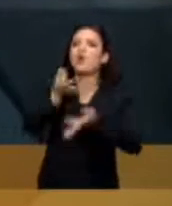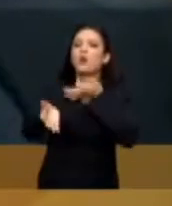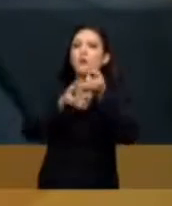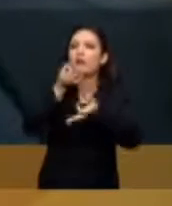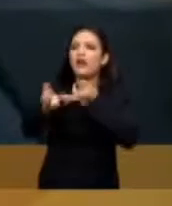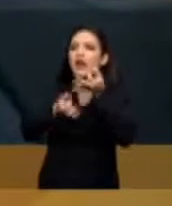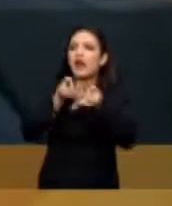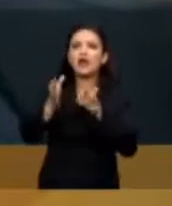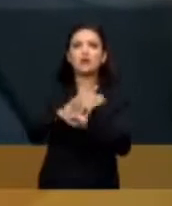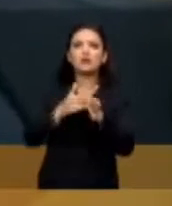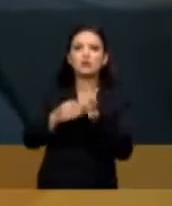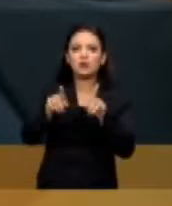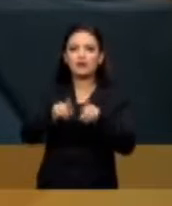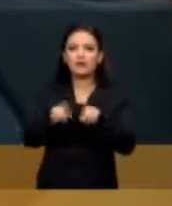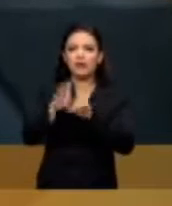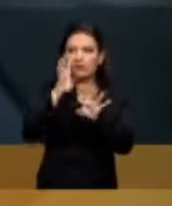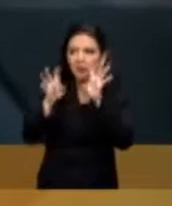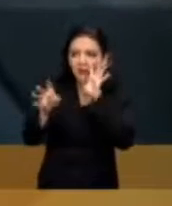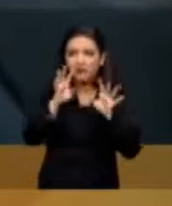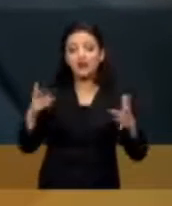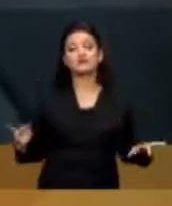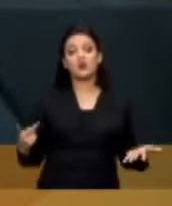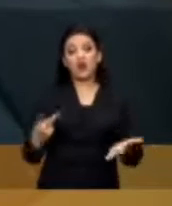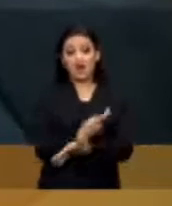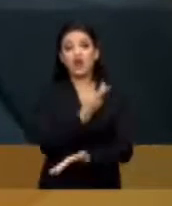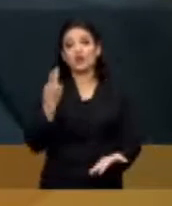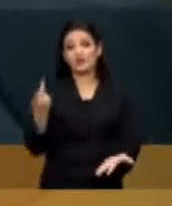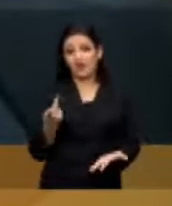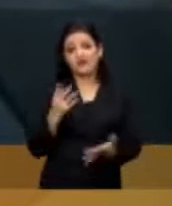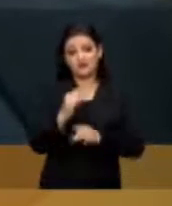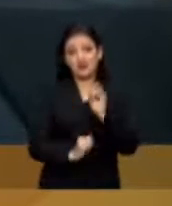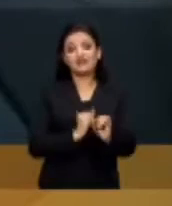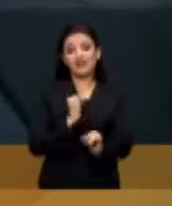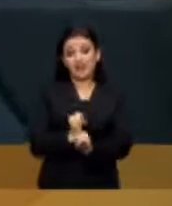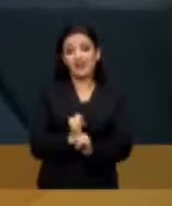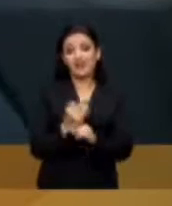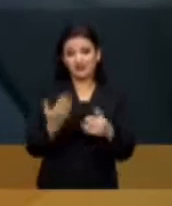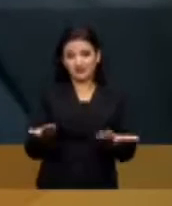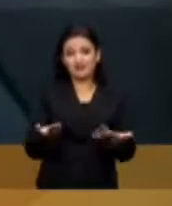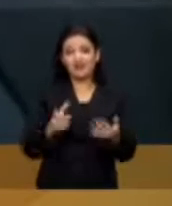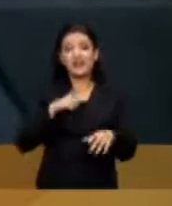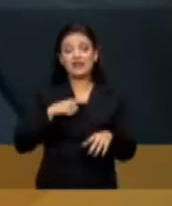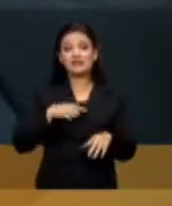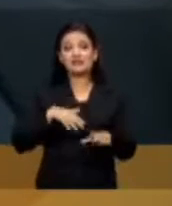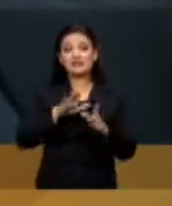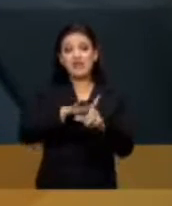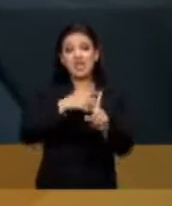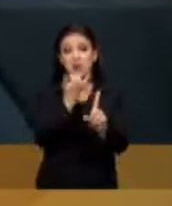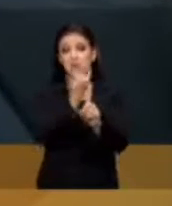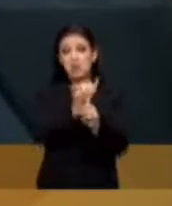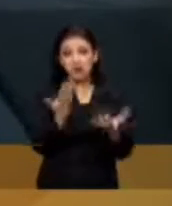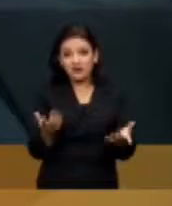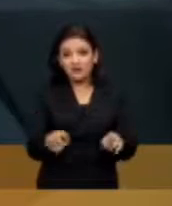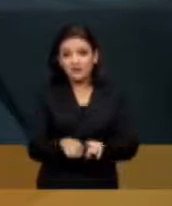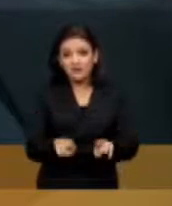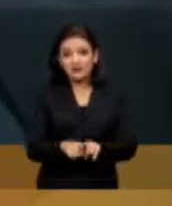de Platão se realiza em cavernas de internet, chamadas de bolhas. E nessas cavernas,